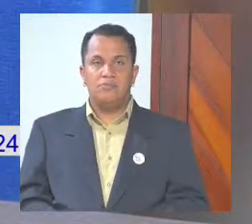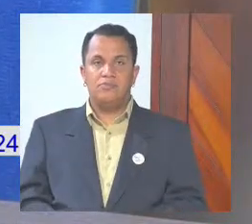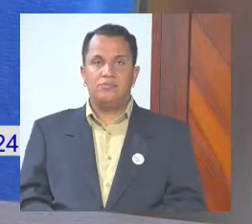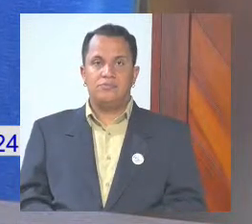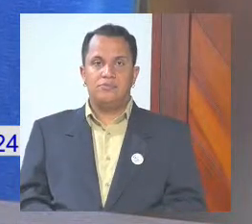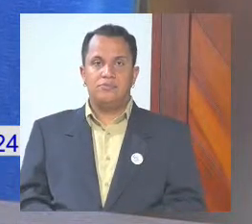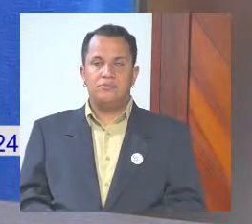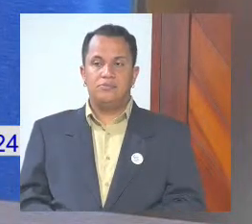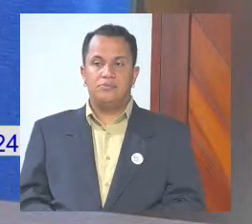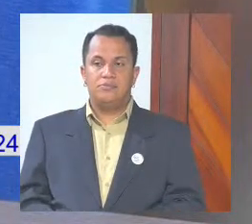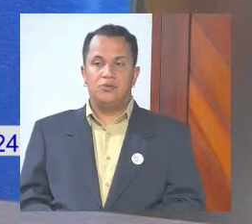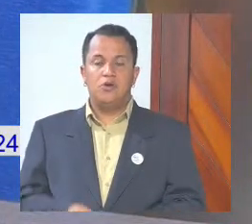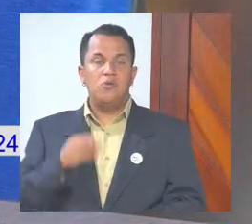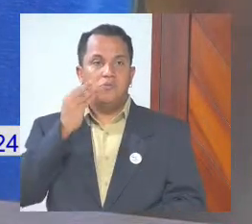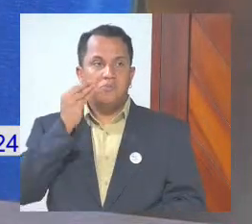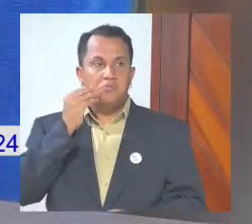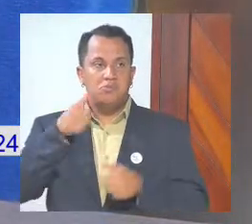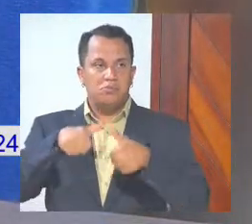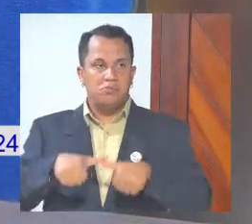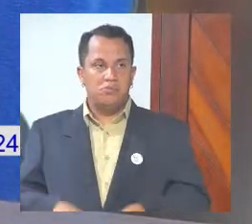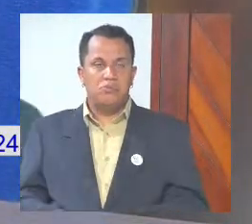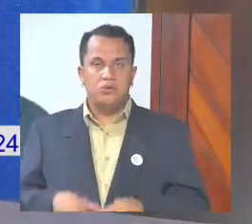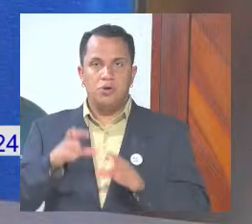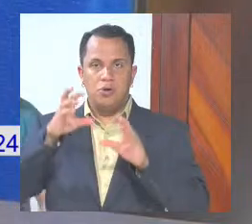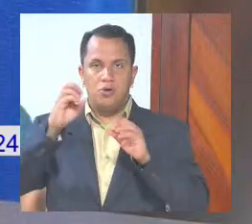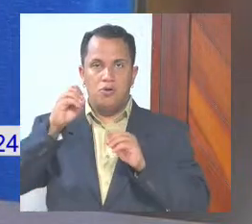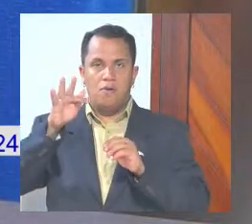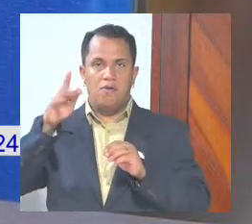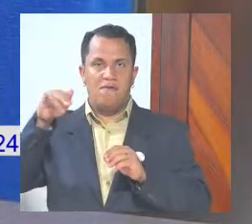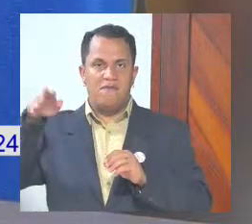localidades indicadas no presente ofício.